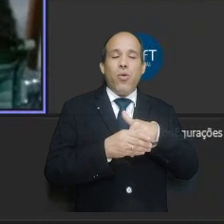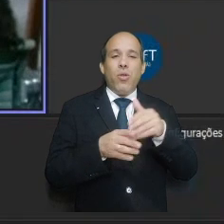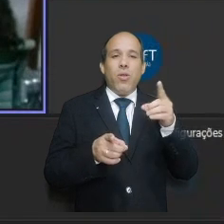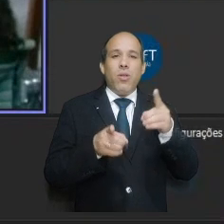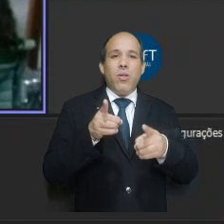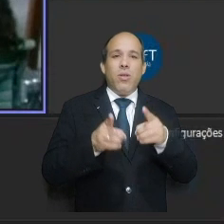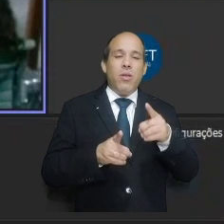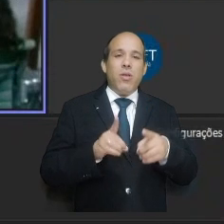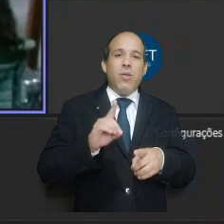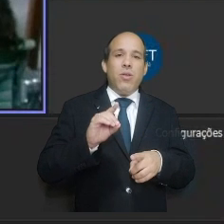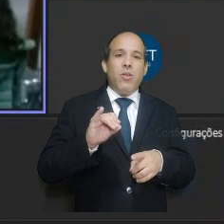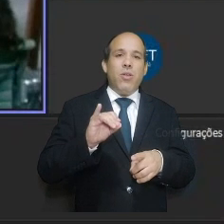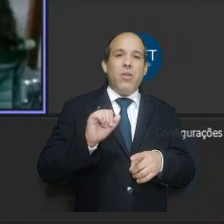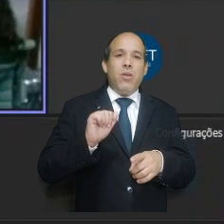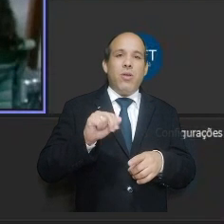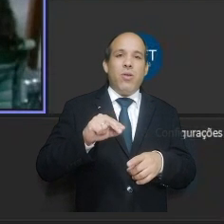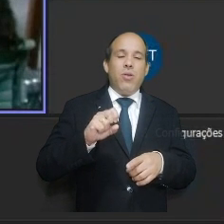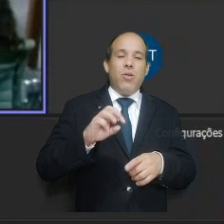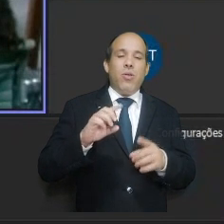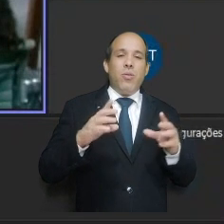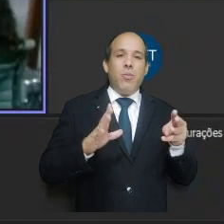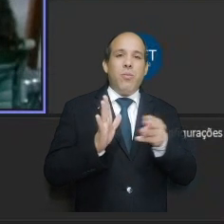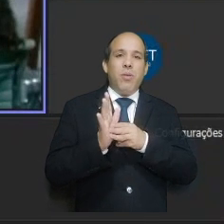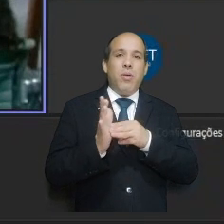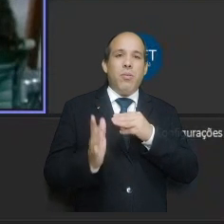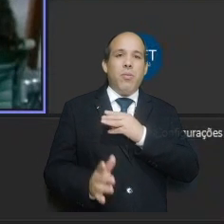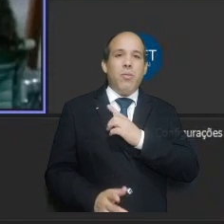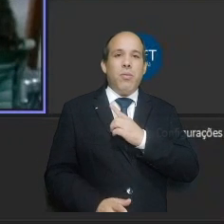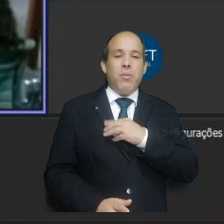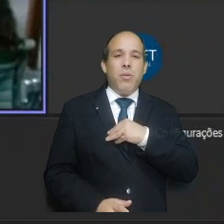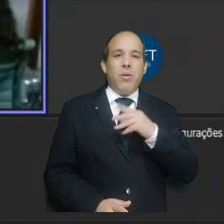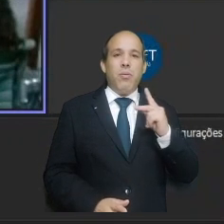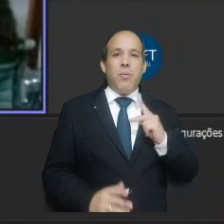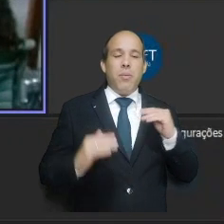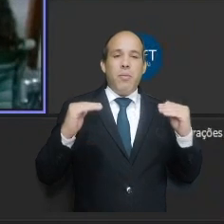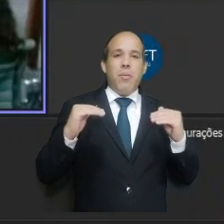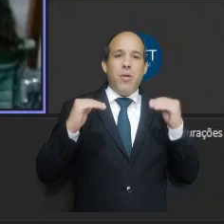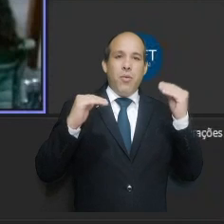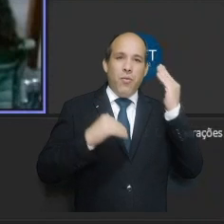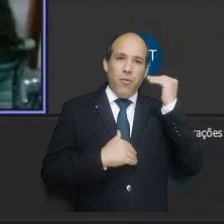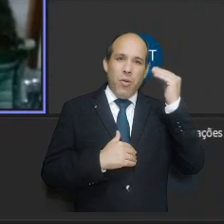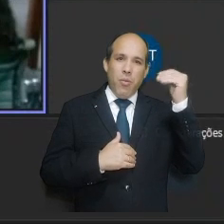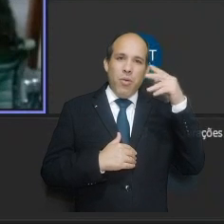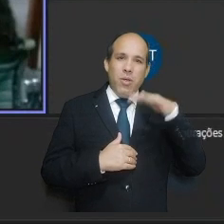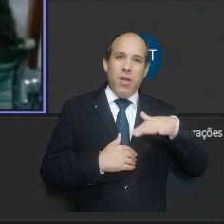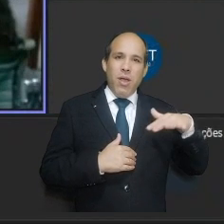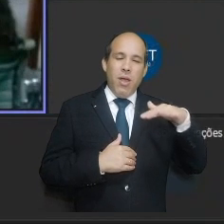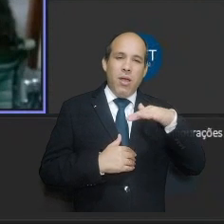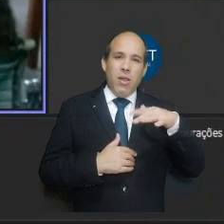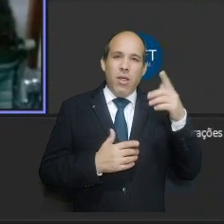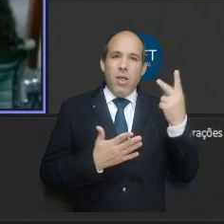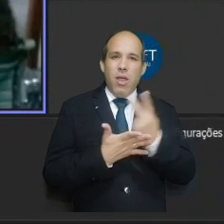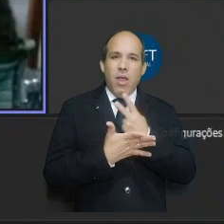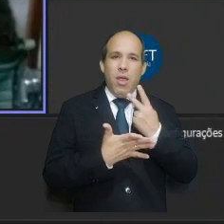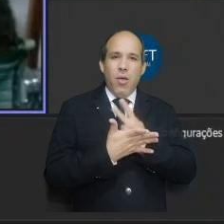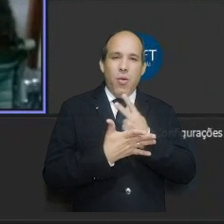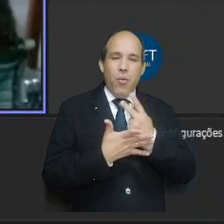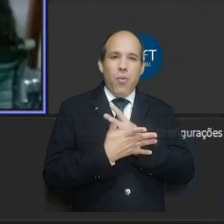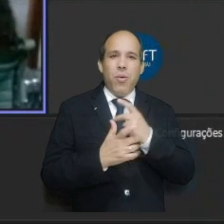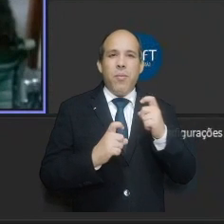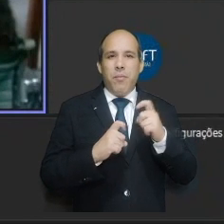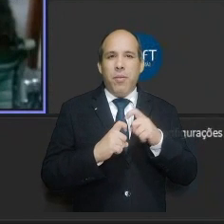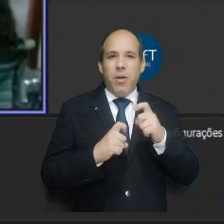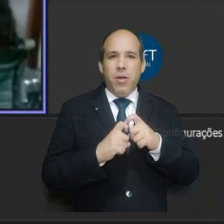o voto do desembargador de Aulas, porque, enquanto membro do Ministério Público, era a maior autoridade do Brasil nessa área